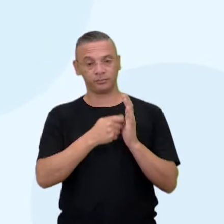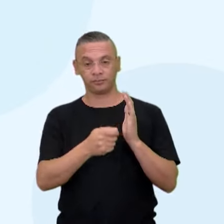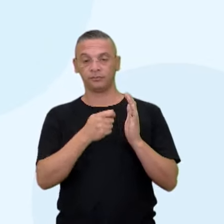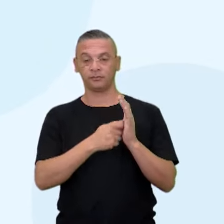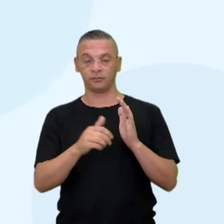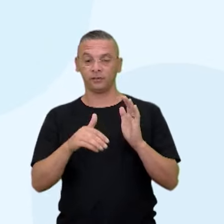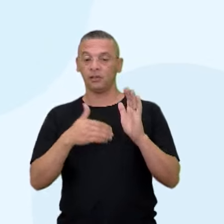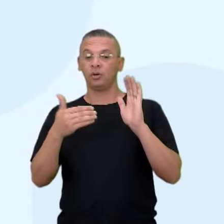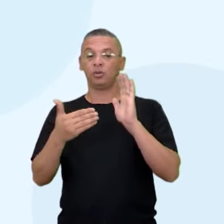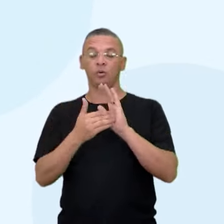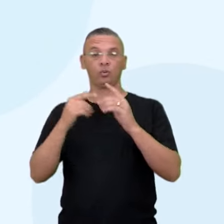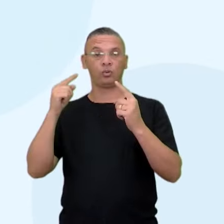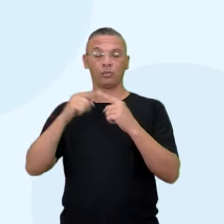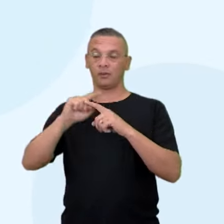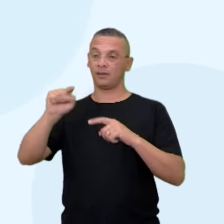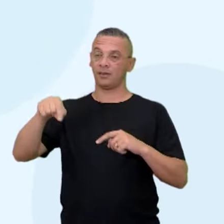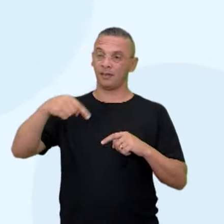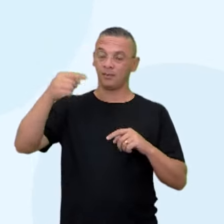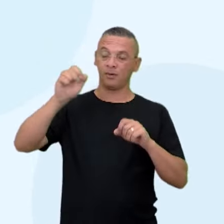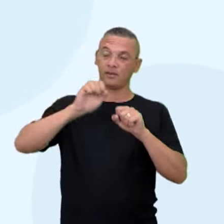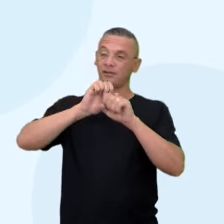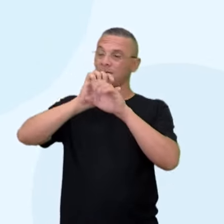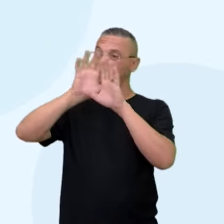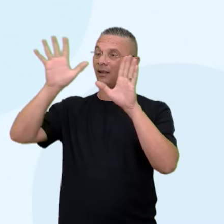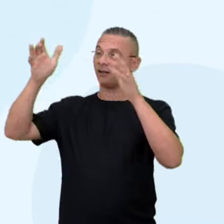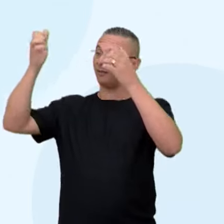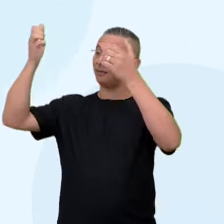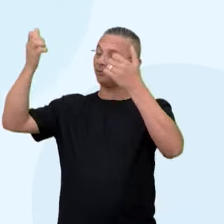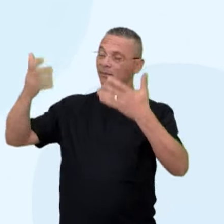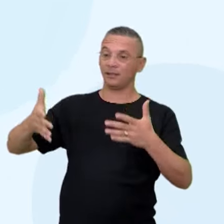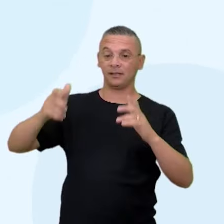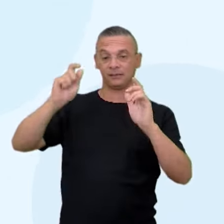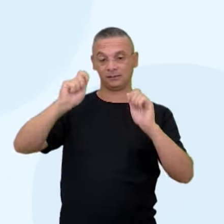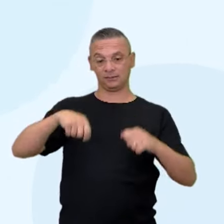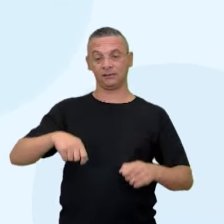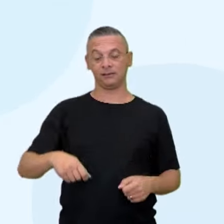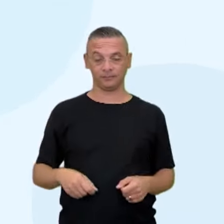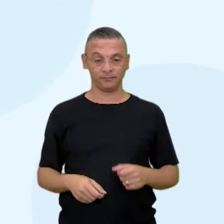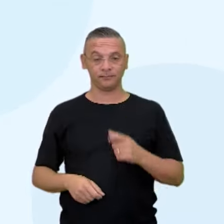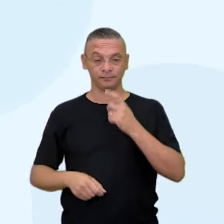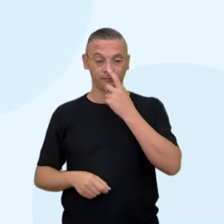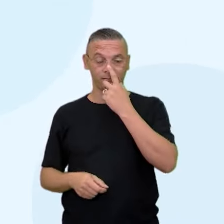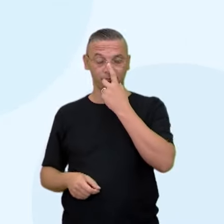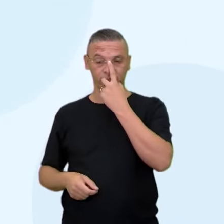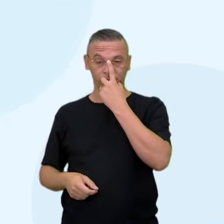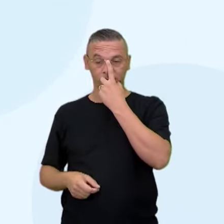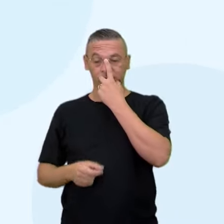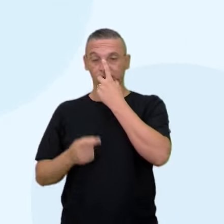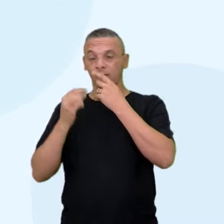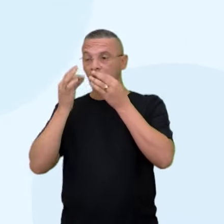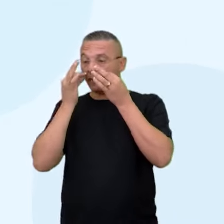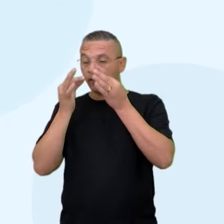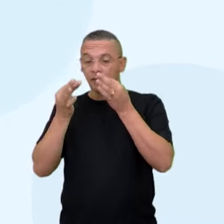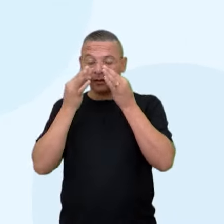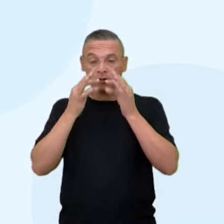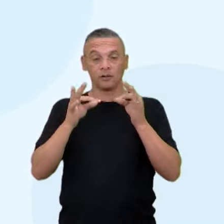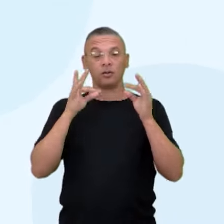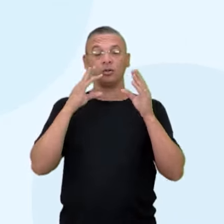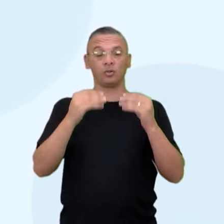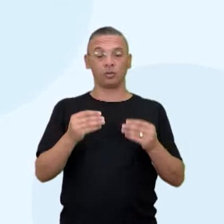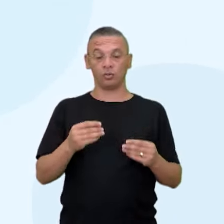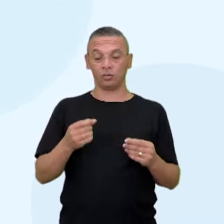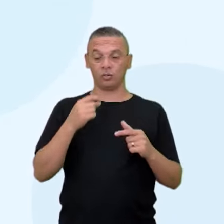para esclarecimentos posteriores com o seu professor ou sua professora. Então, preste atenção em tudo que você está